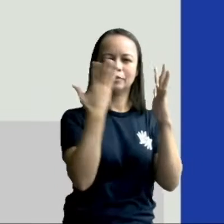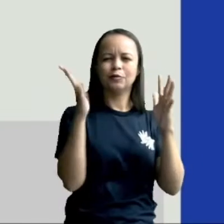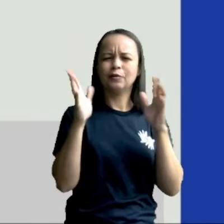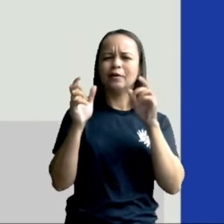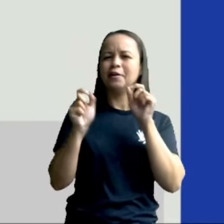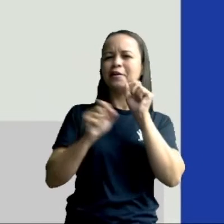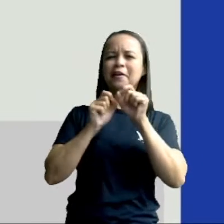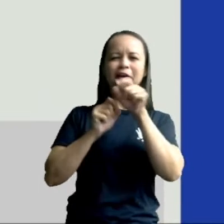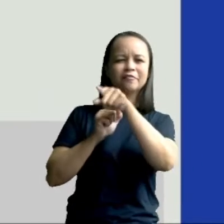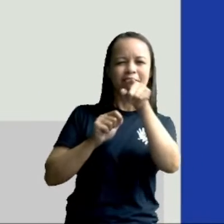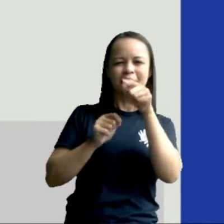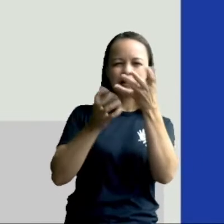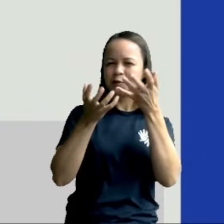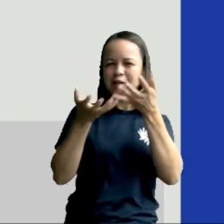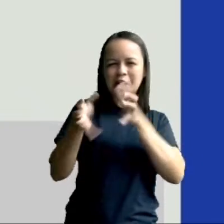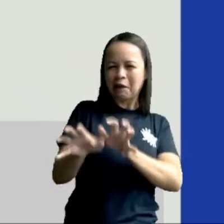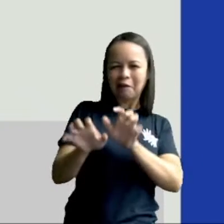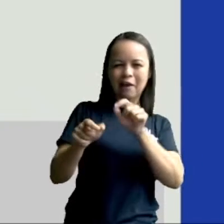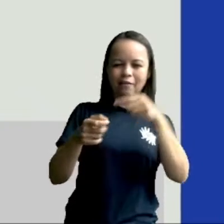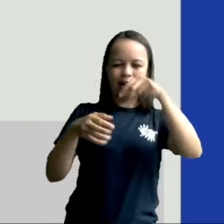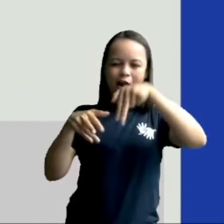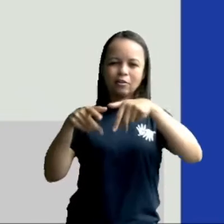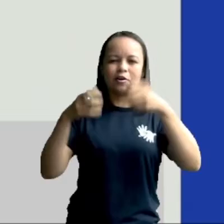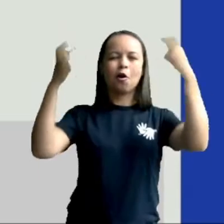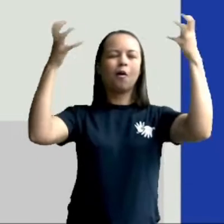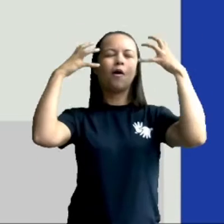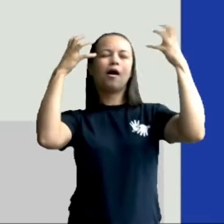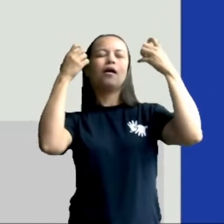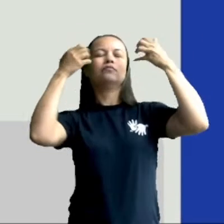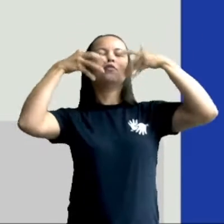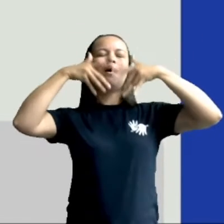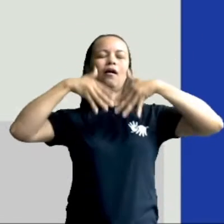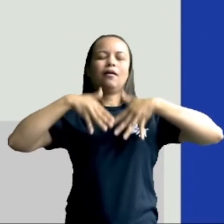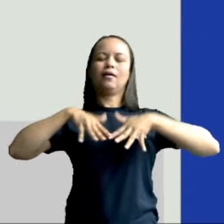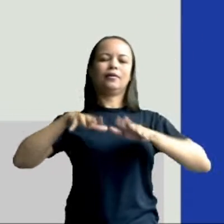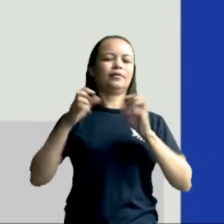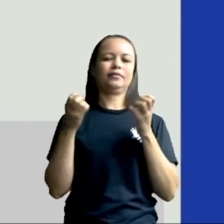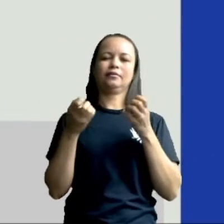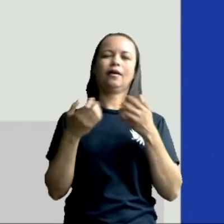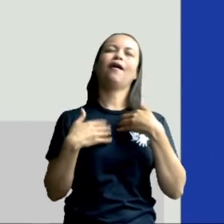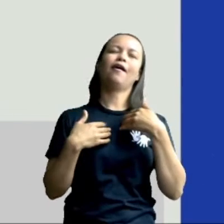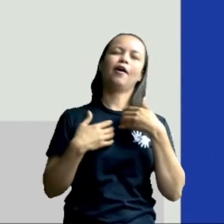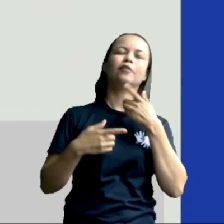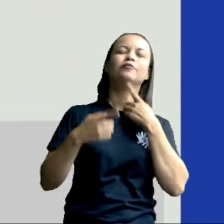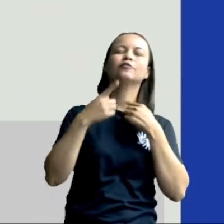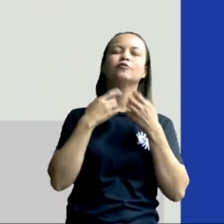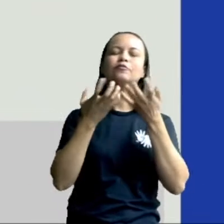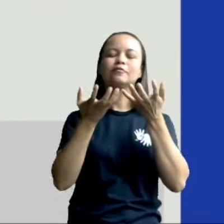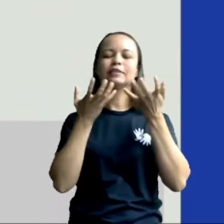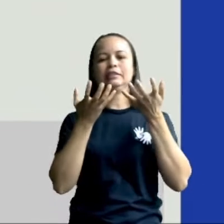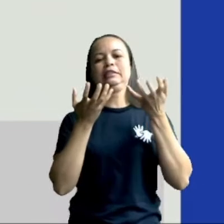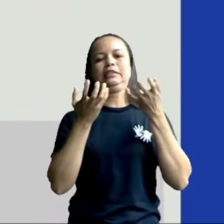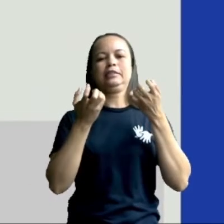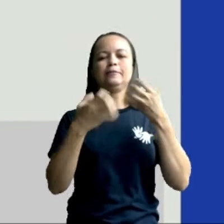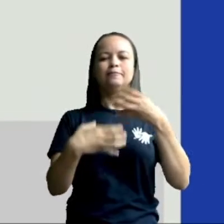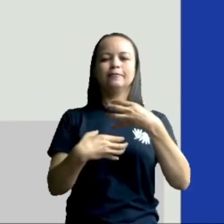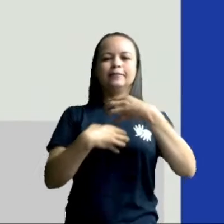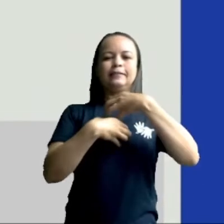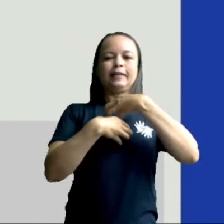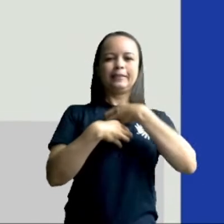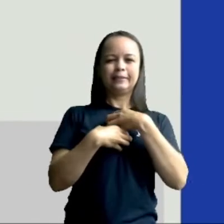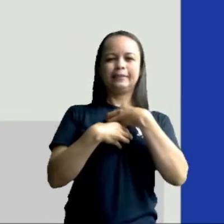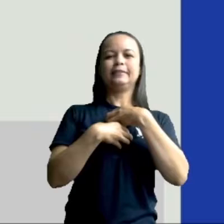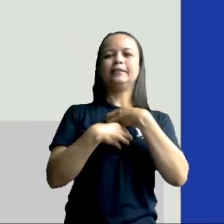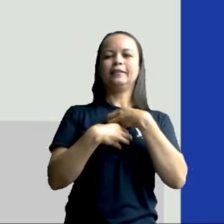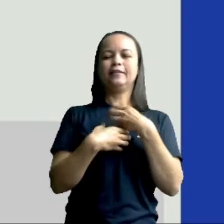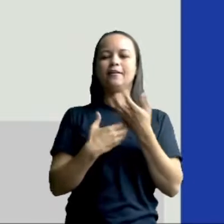dessa cachoeira agora, nesse momento? Ah, como eu queria! Não é verdade? Se banhar, sentir a energia da